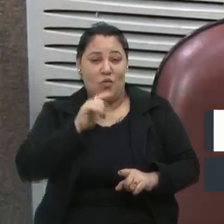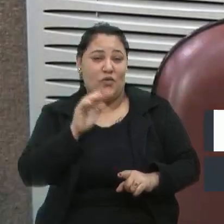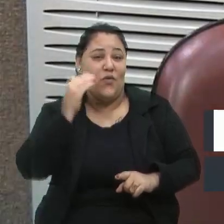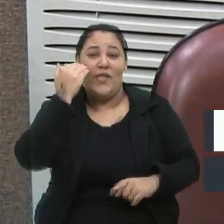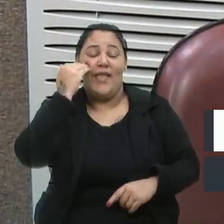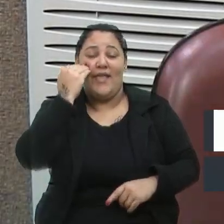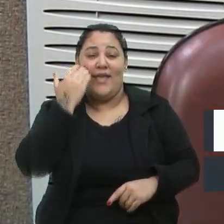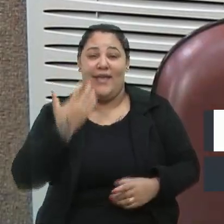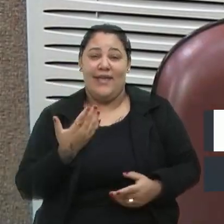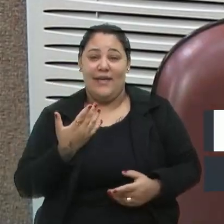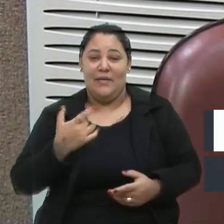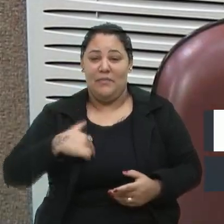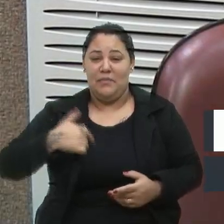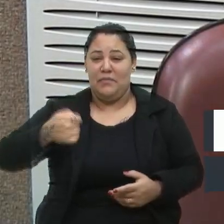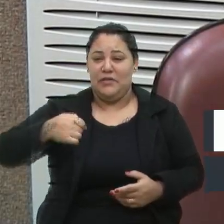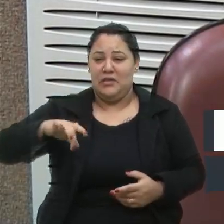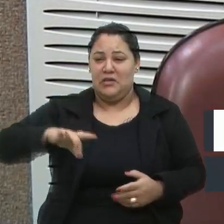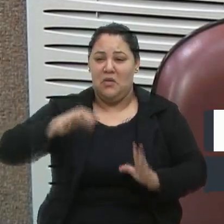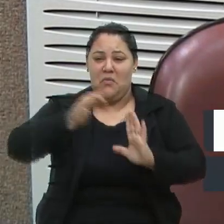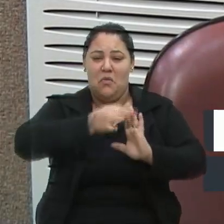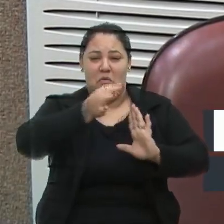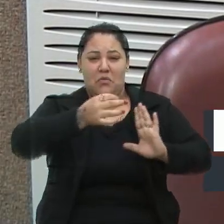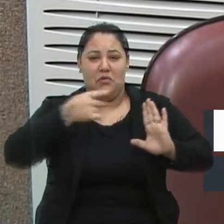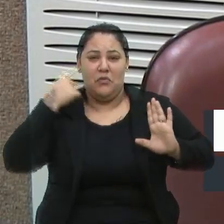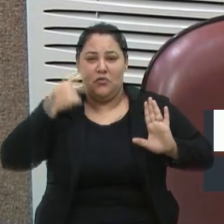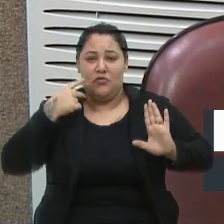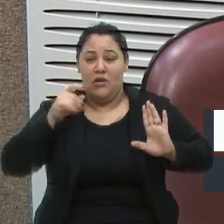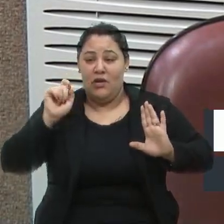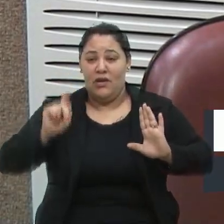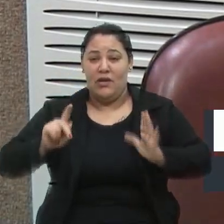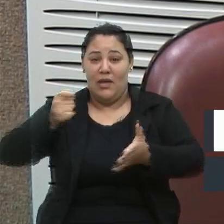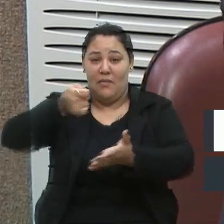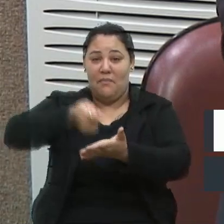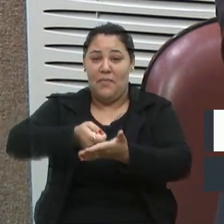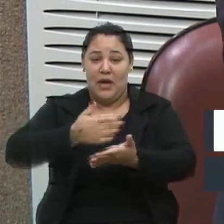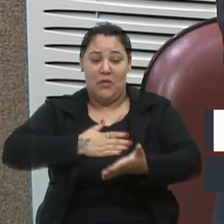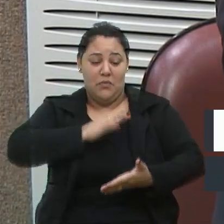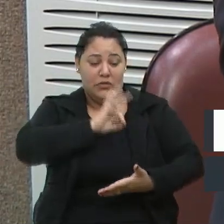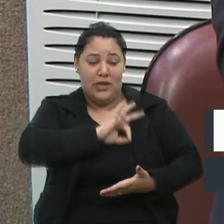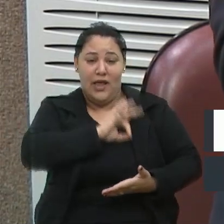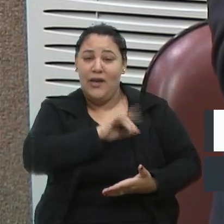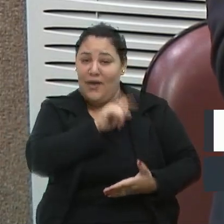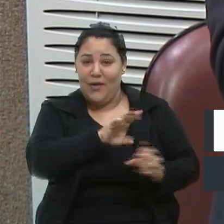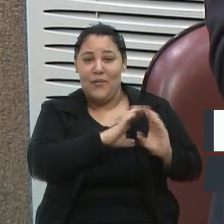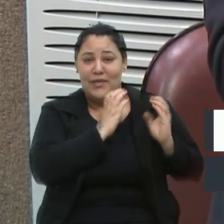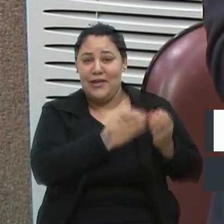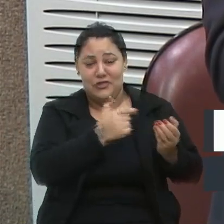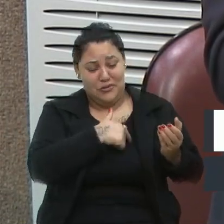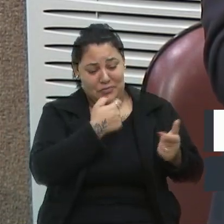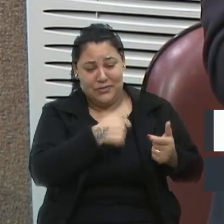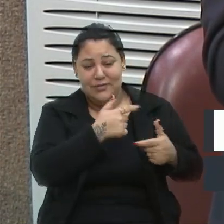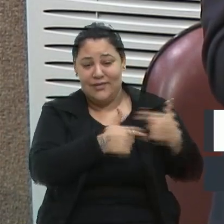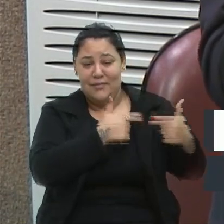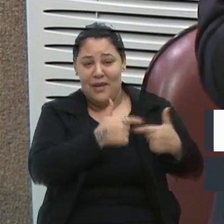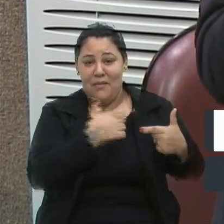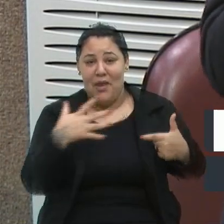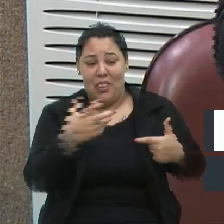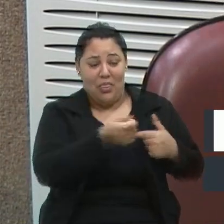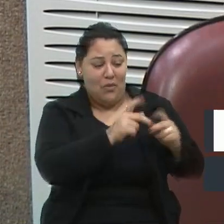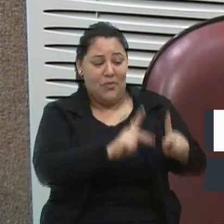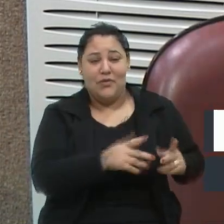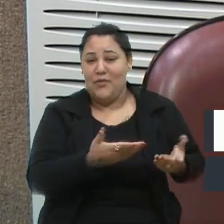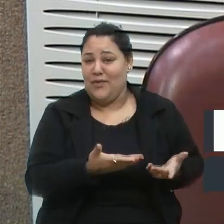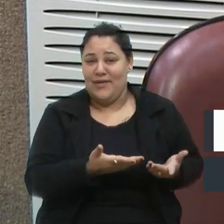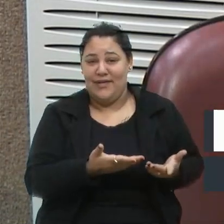Tem que ter posição política. Olha, quem paga o meu salário é a população, tem que trabalhar para todos. Eu não tenho que